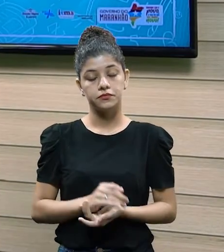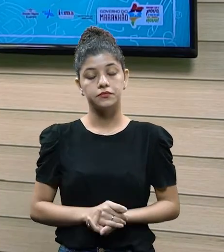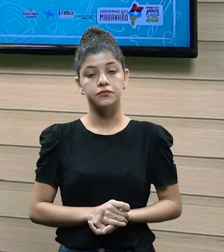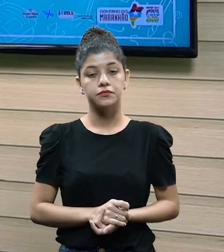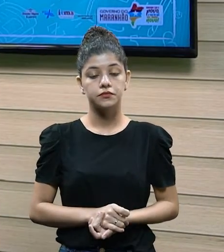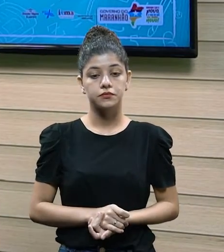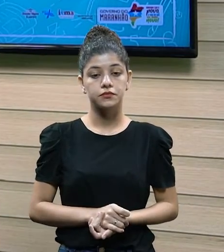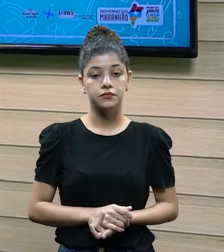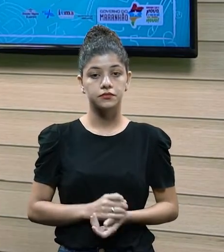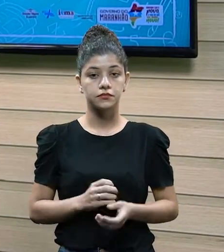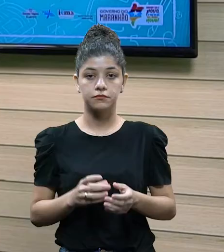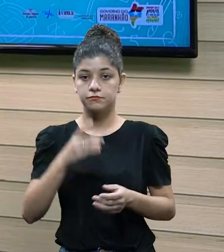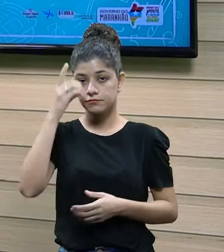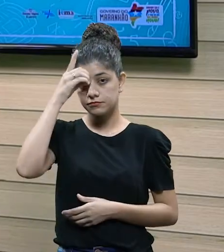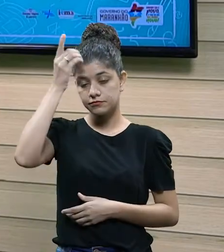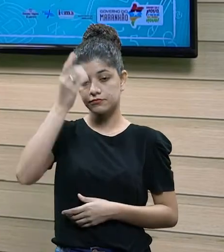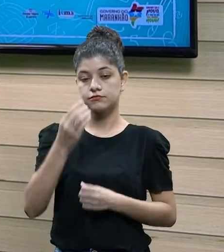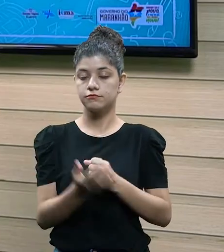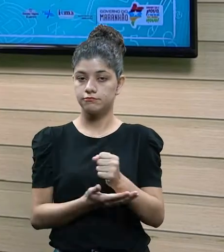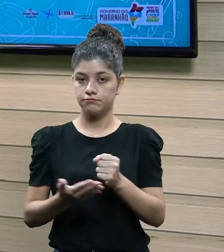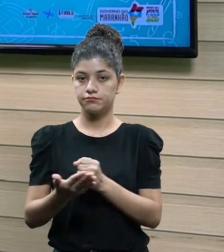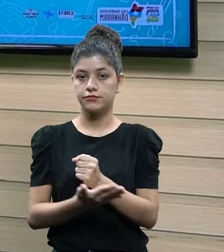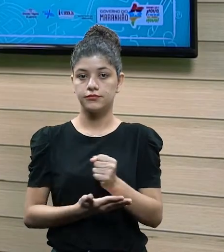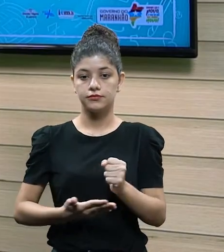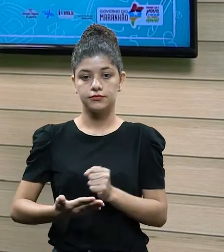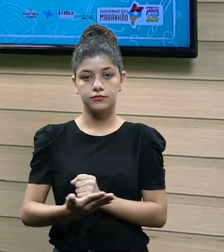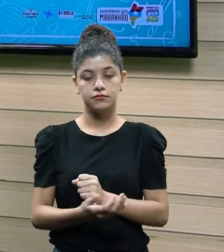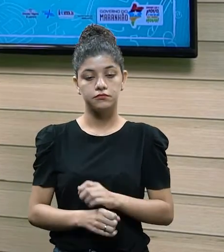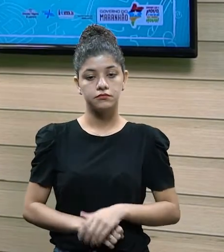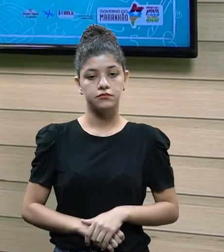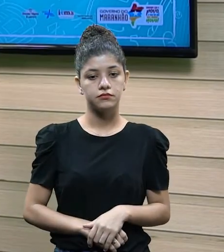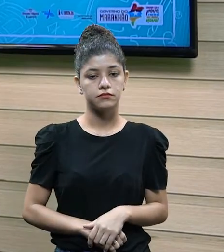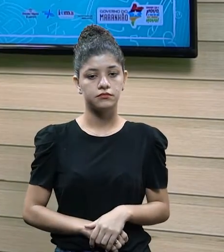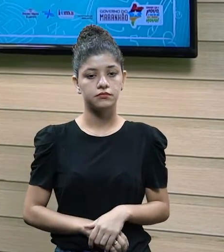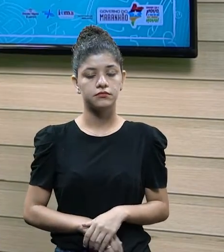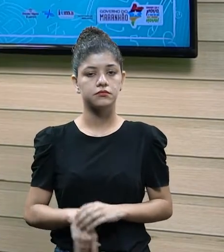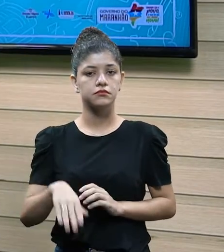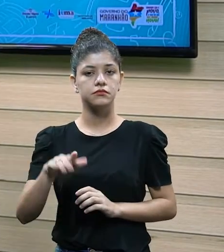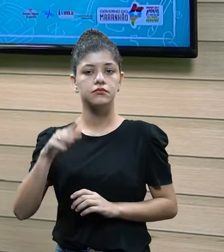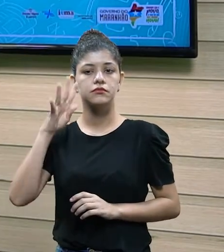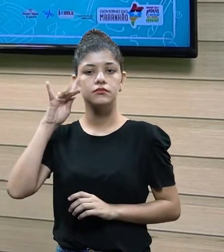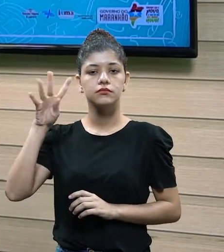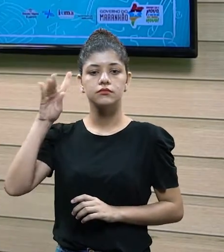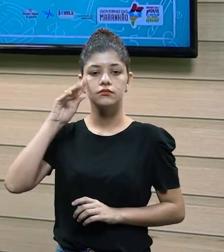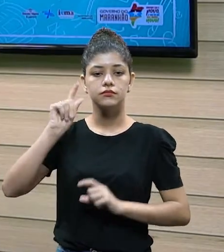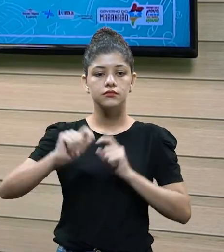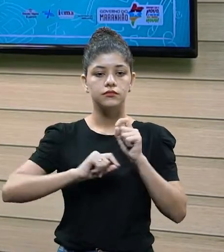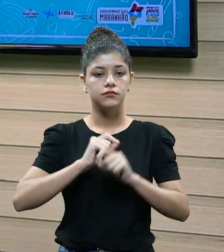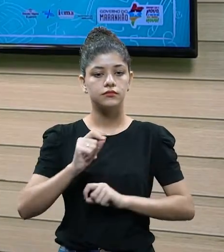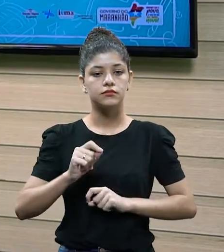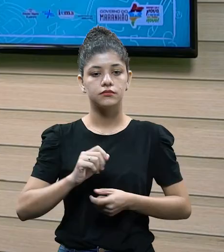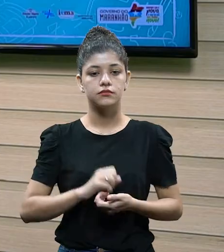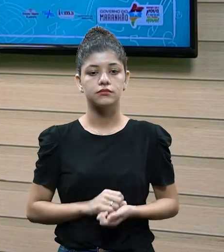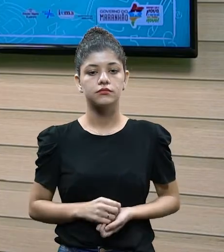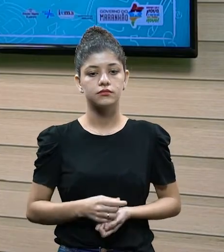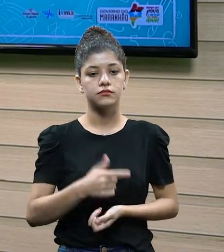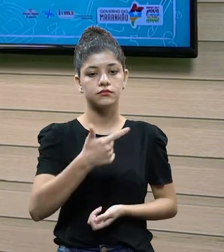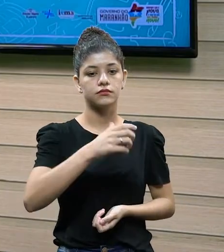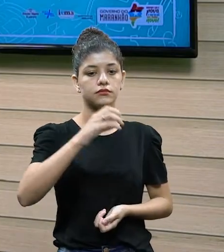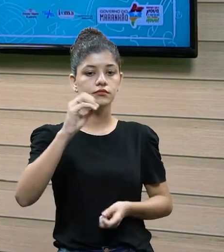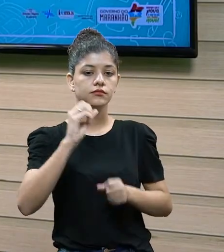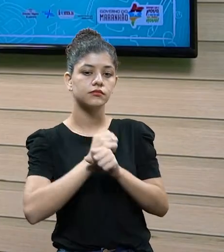competitivo, criatividade é fundamental. Quem que imaginaria, há 20 anos, eu sou um